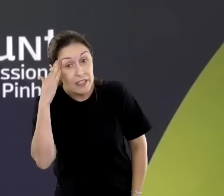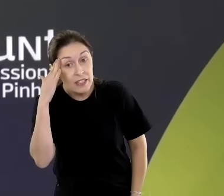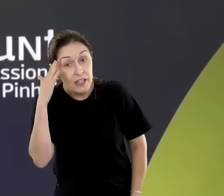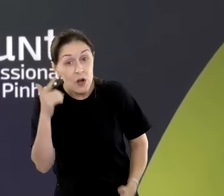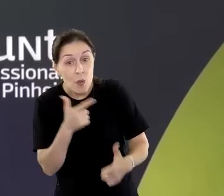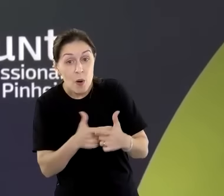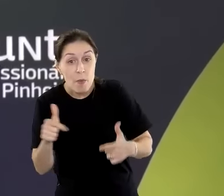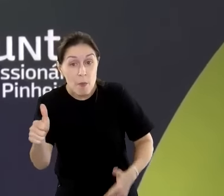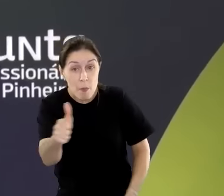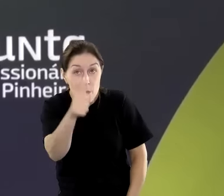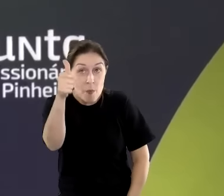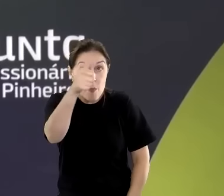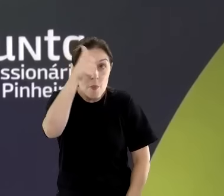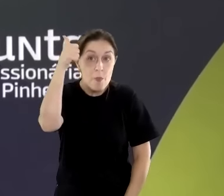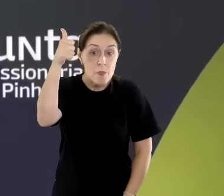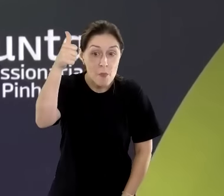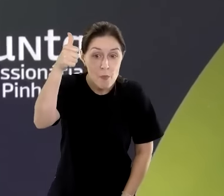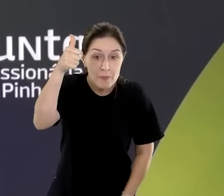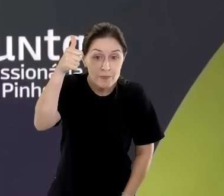dias estressantes.